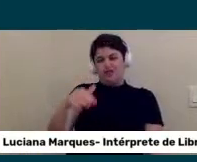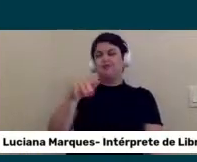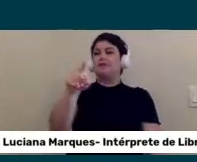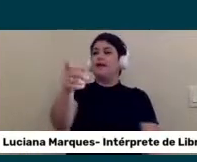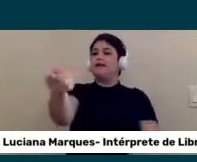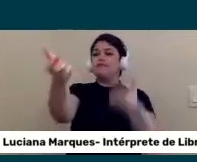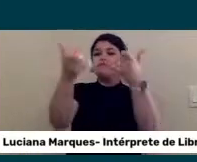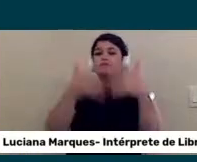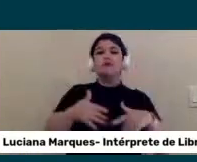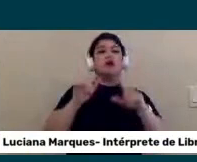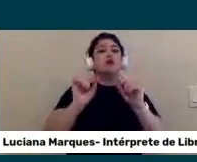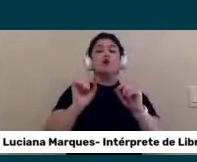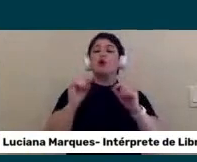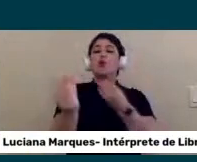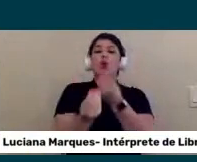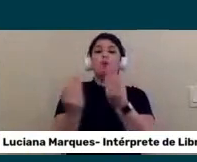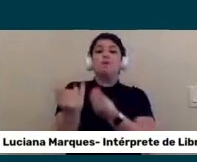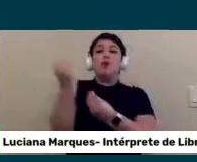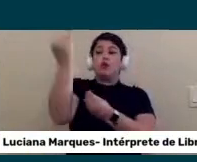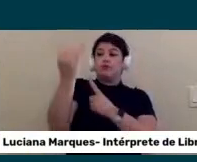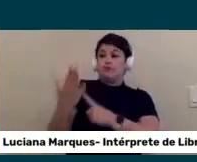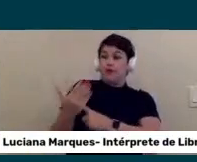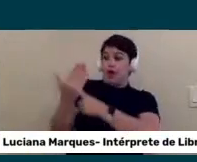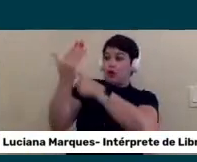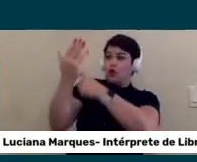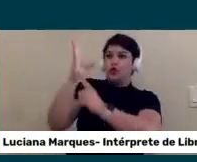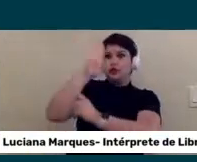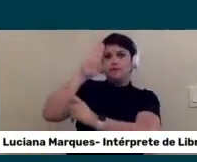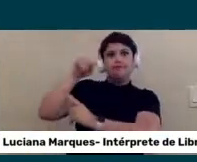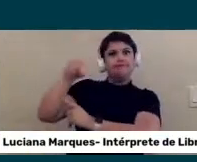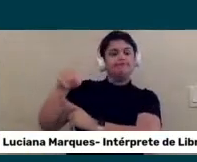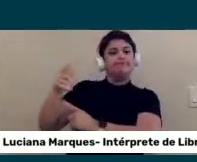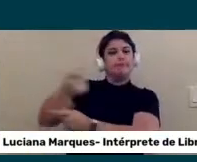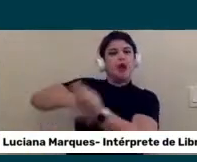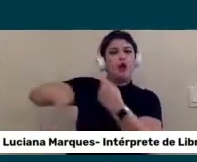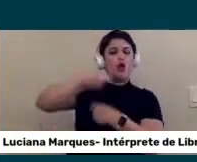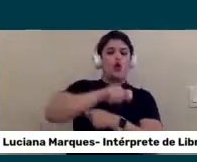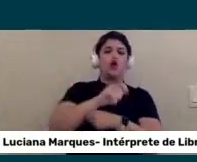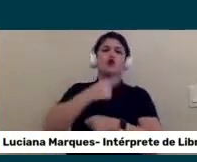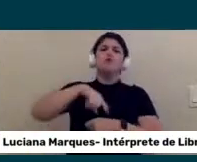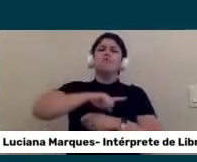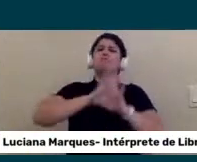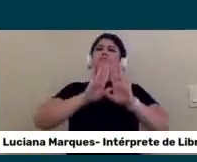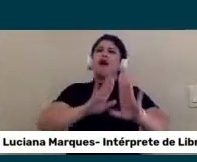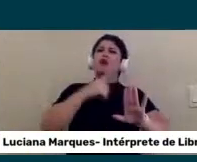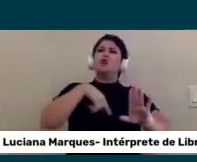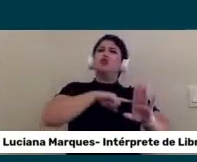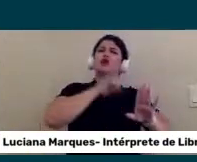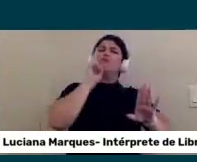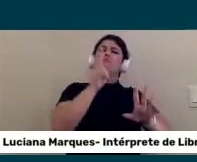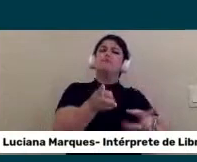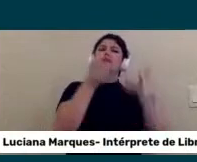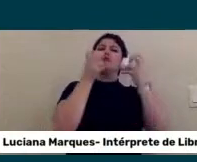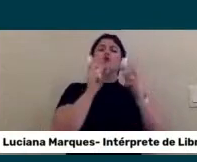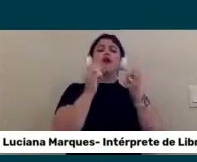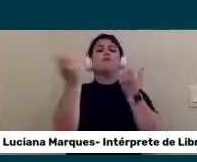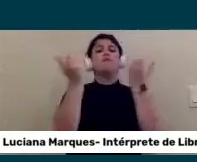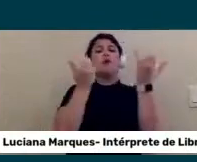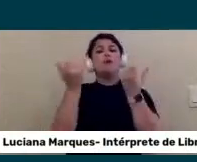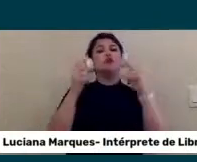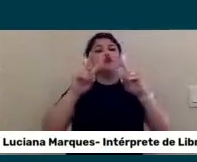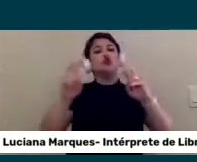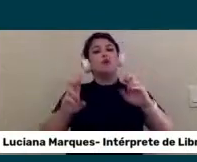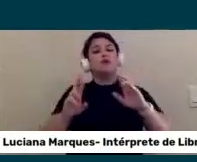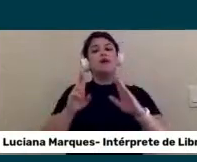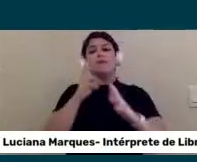a tecnologia estar no coração dos negócios, né? Mas, em geral, o que a gente tem visto com a informação como recurso, isso a gente chama da terceira revolução